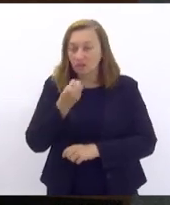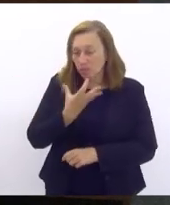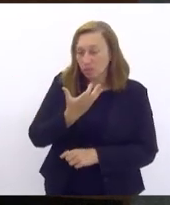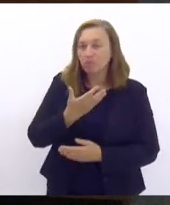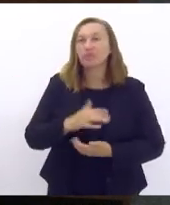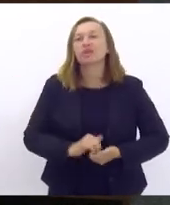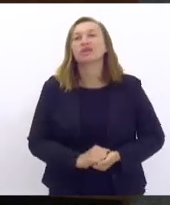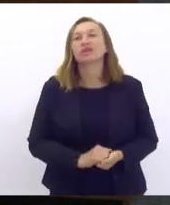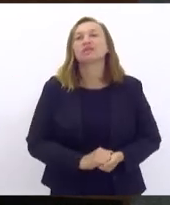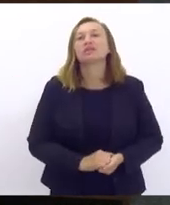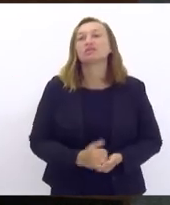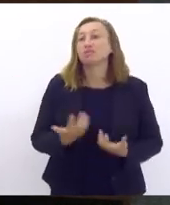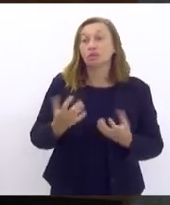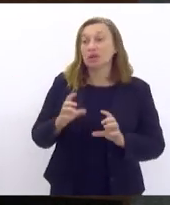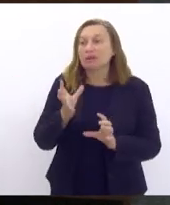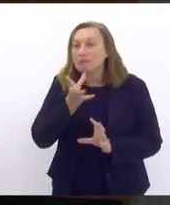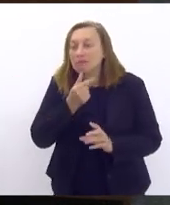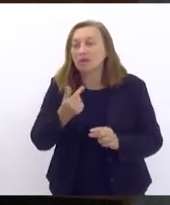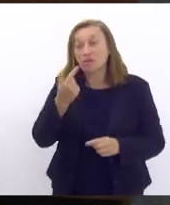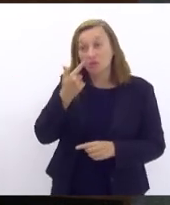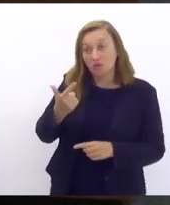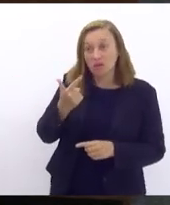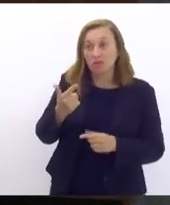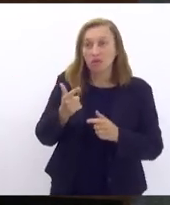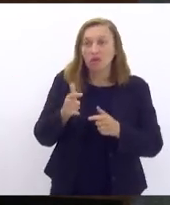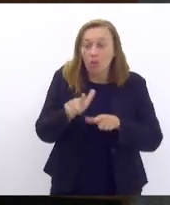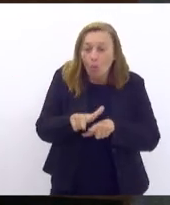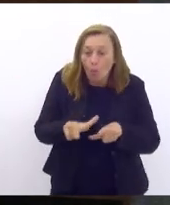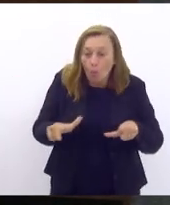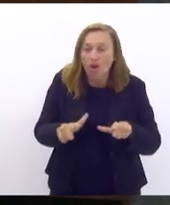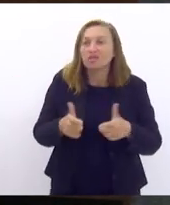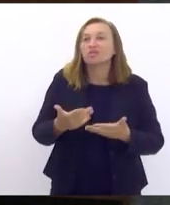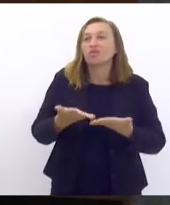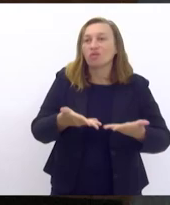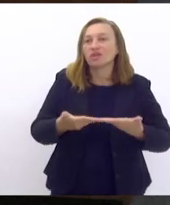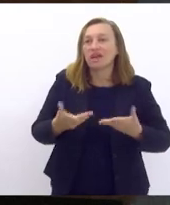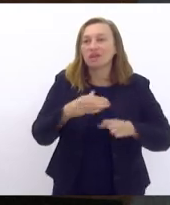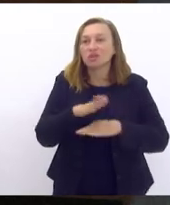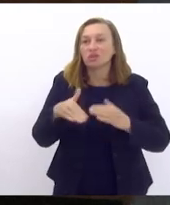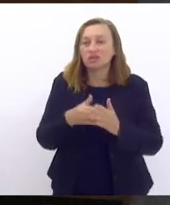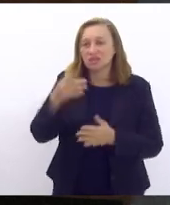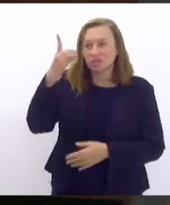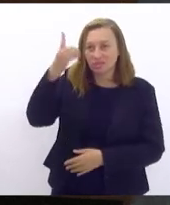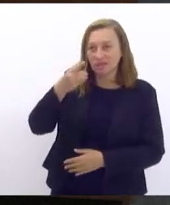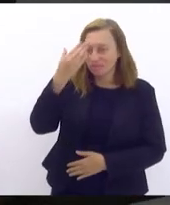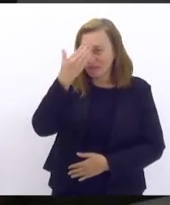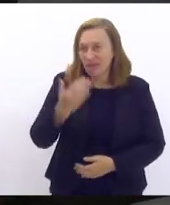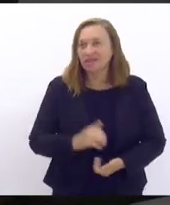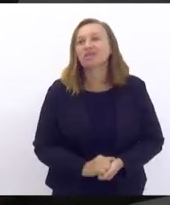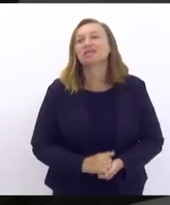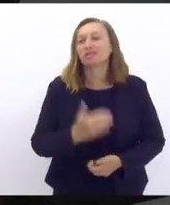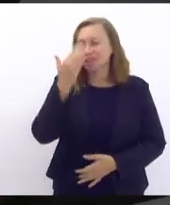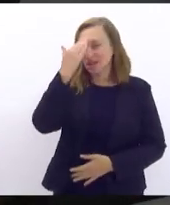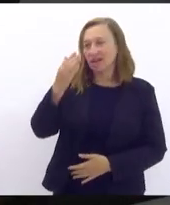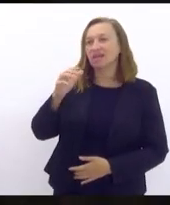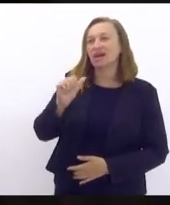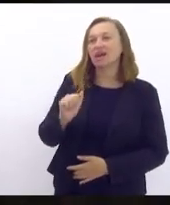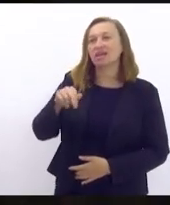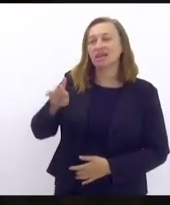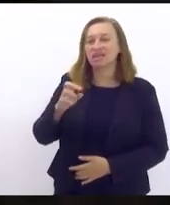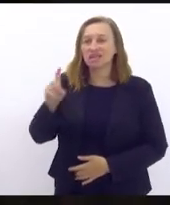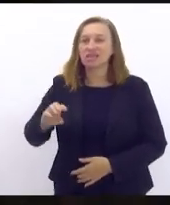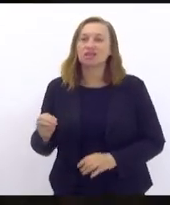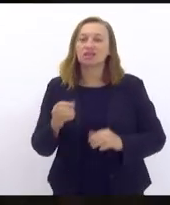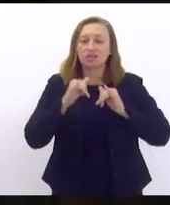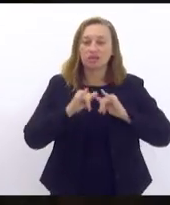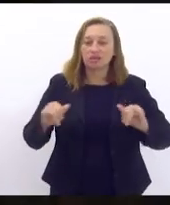Então, não queria demorar muito, porque eu estou vendo que o plenário está ficando vazio, fazer um convite a todos os deputados. Obrigado. Obrigado, Andrezinho. Anuncio